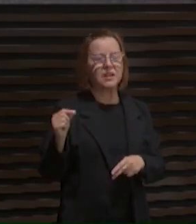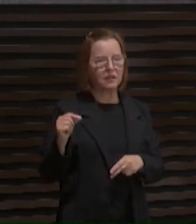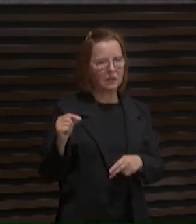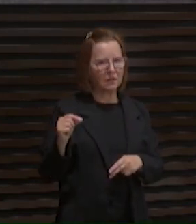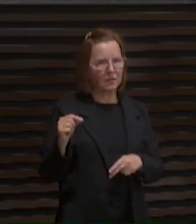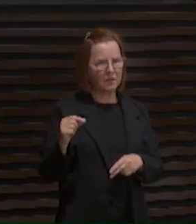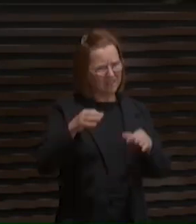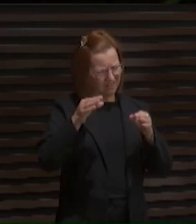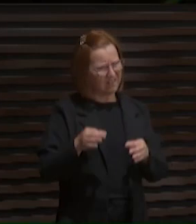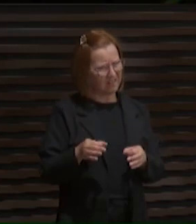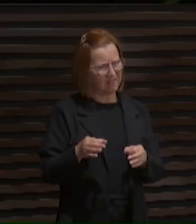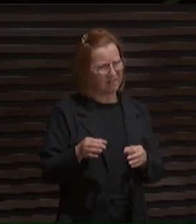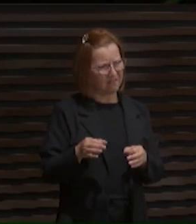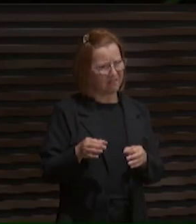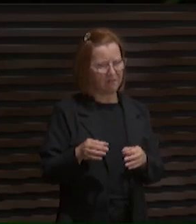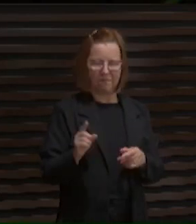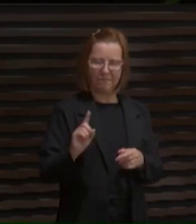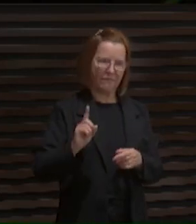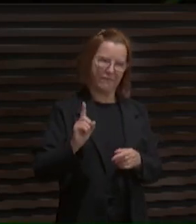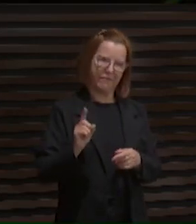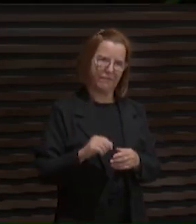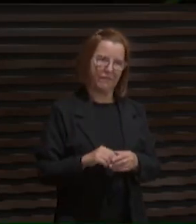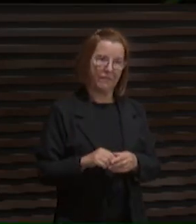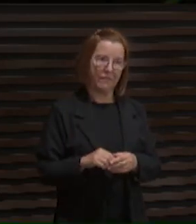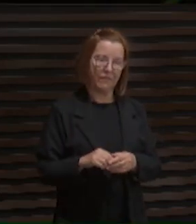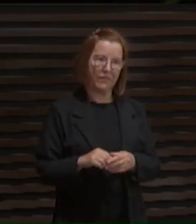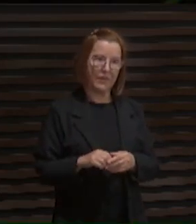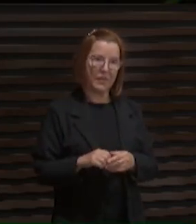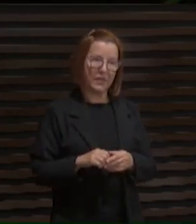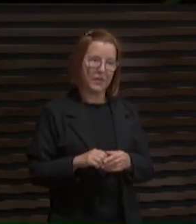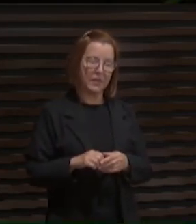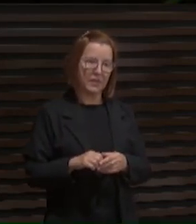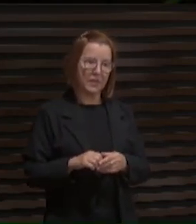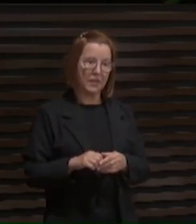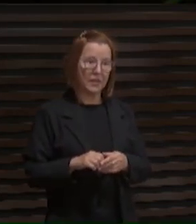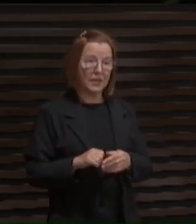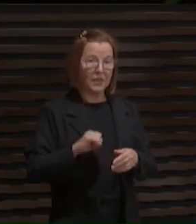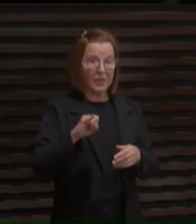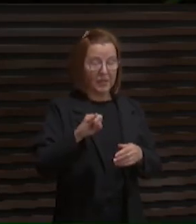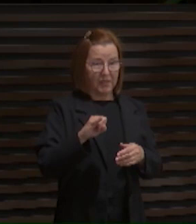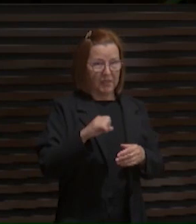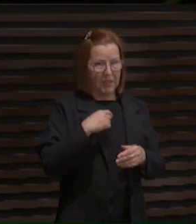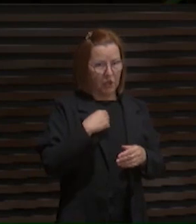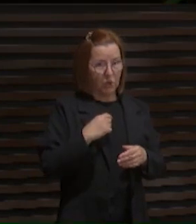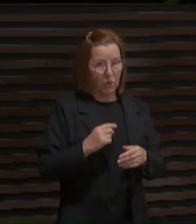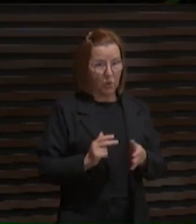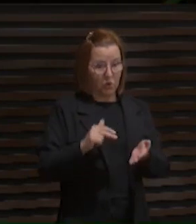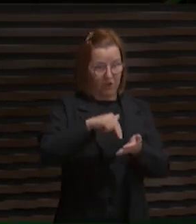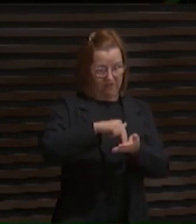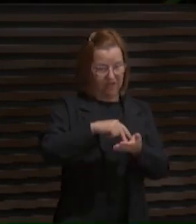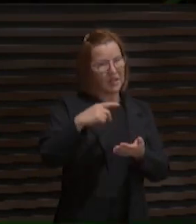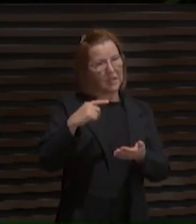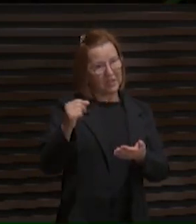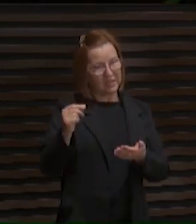Mas você vai fechar a cela? Não. Se eu levantar e sair, você vai me impedir? Não. O que diz o documento